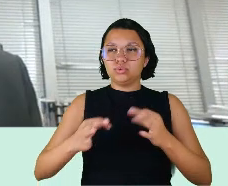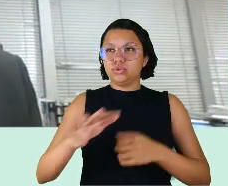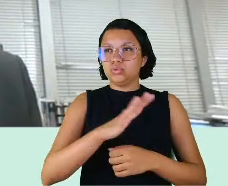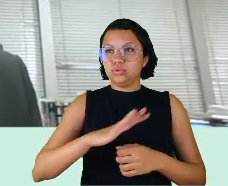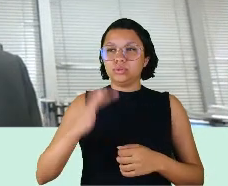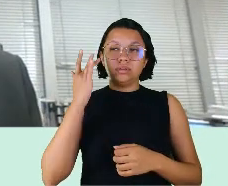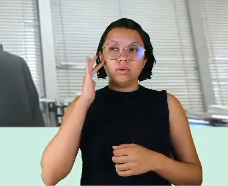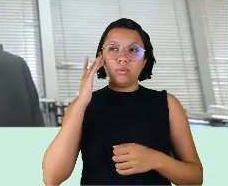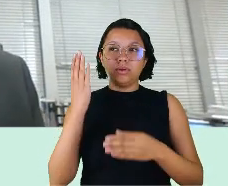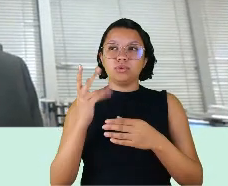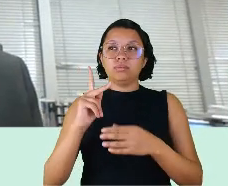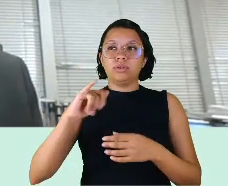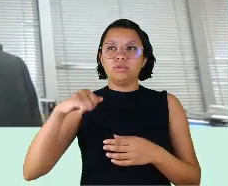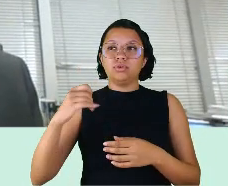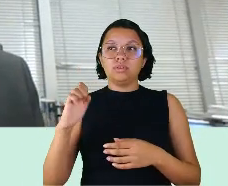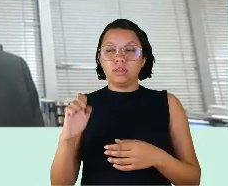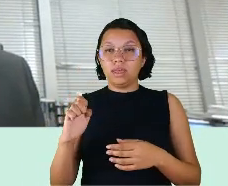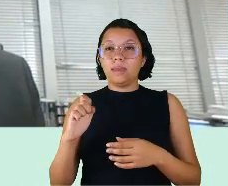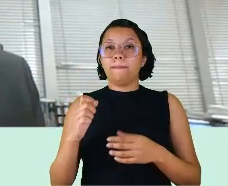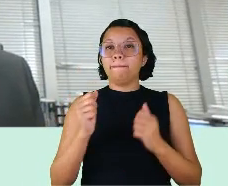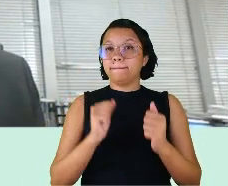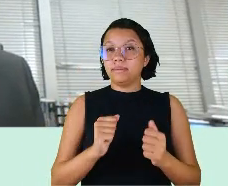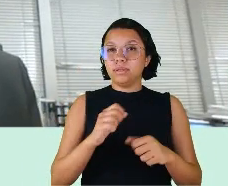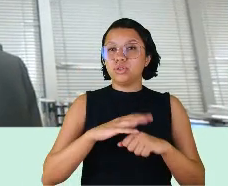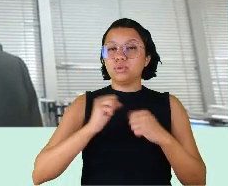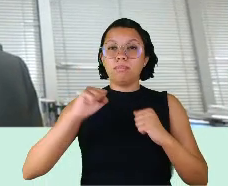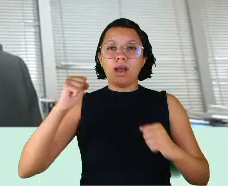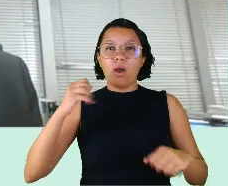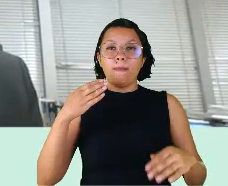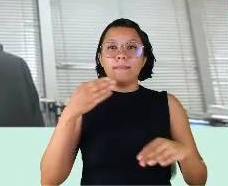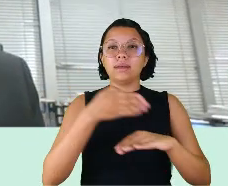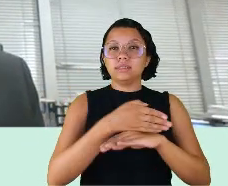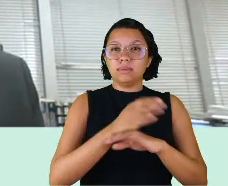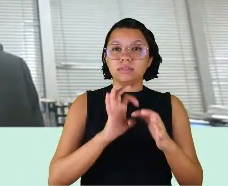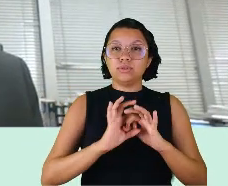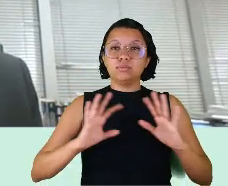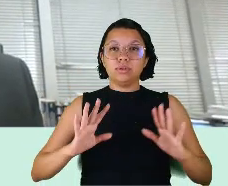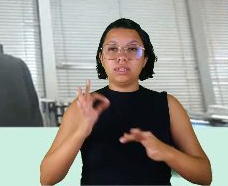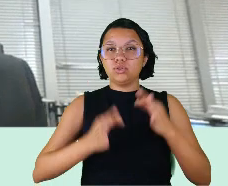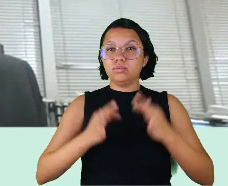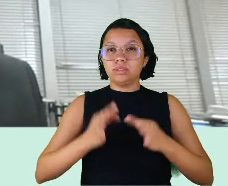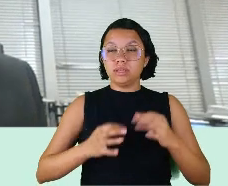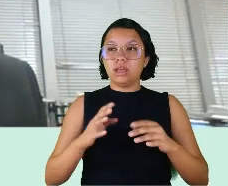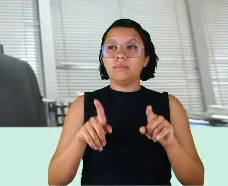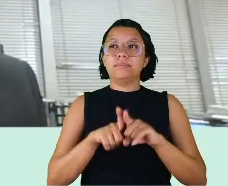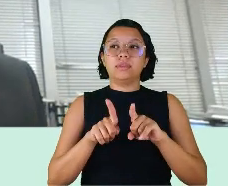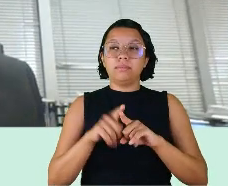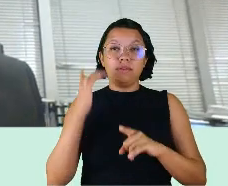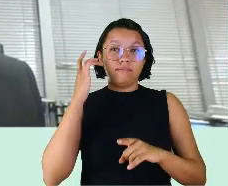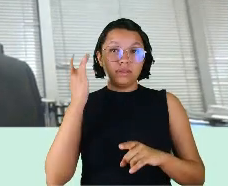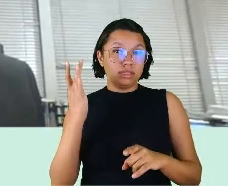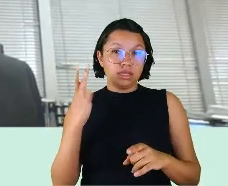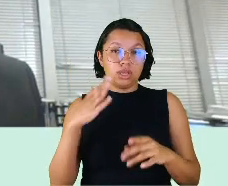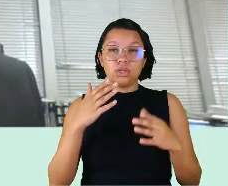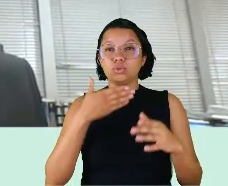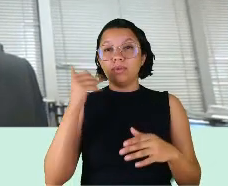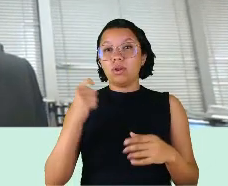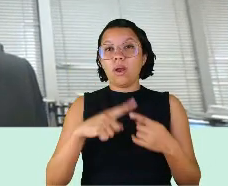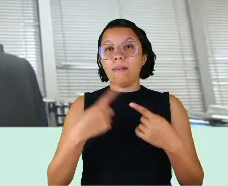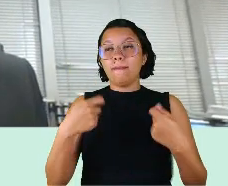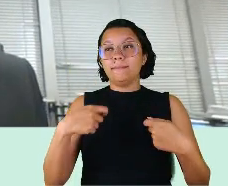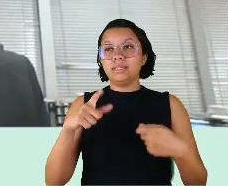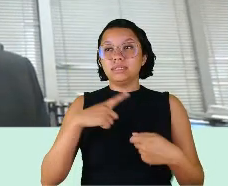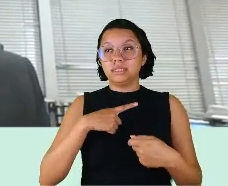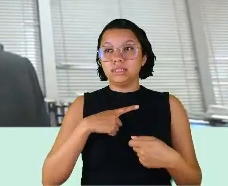processo judicial eletrônico ele permite uma maior participação e disponibilidade do magistrado, mas também permite maior flexibilidade a ele. Mas ele tem que